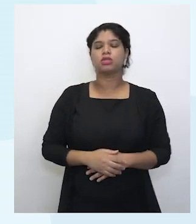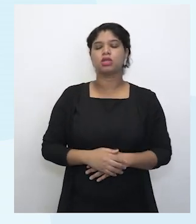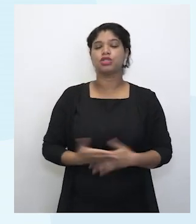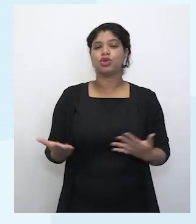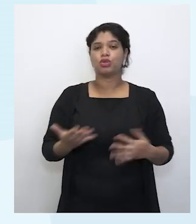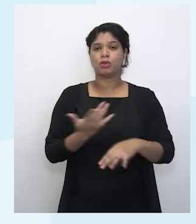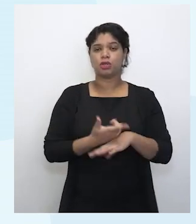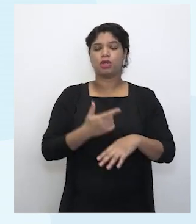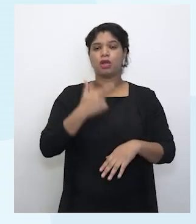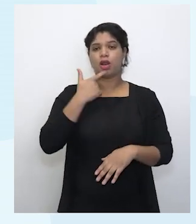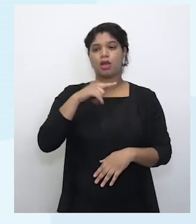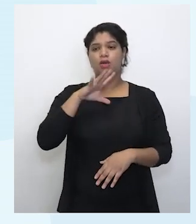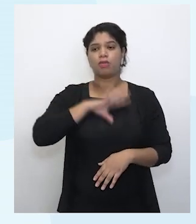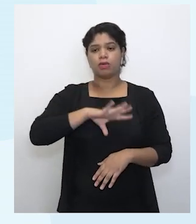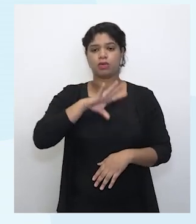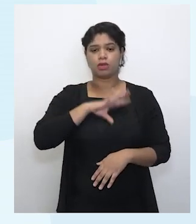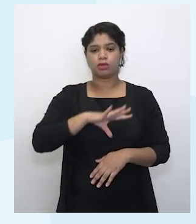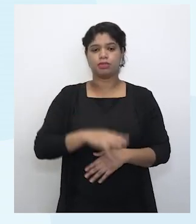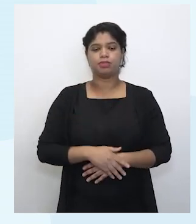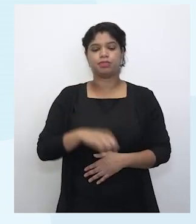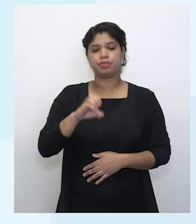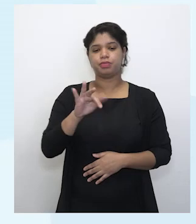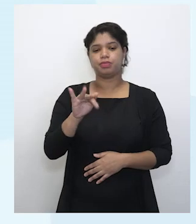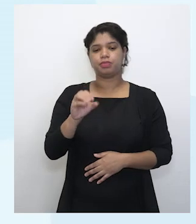portuguesa. A